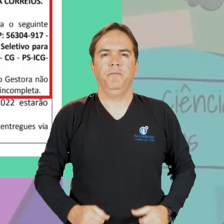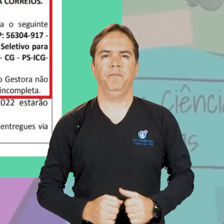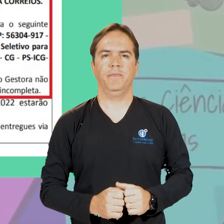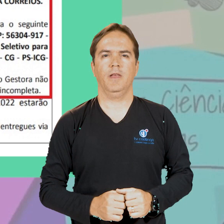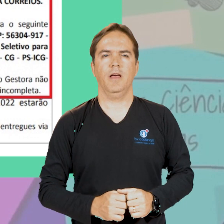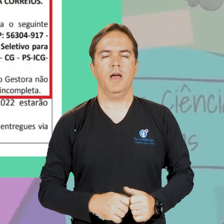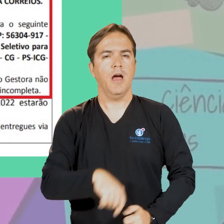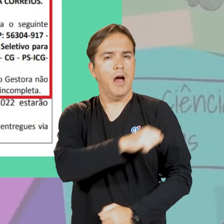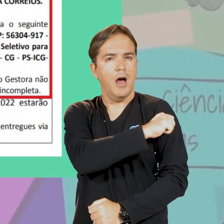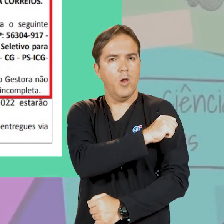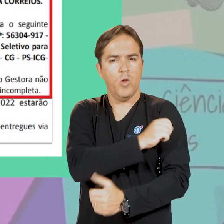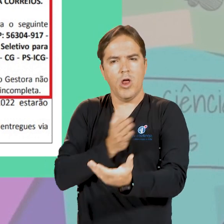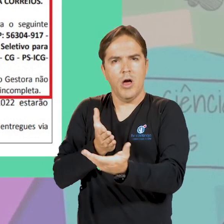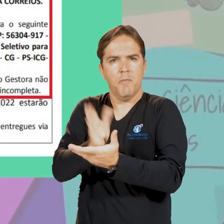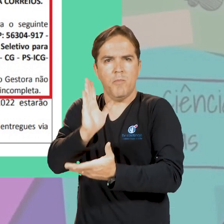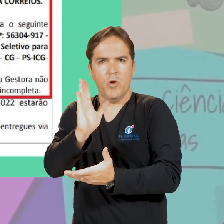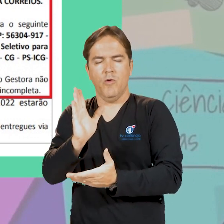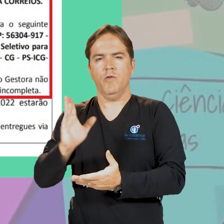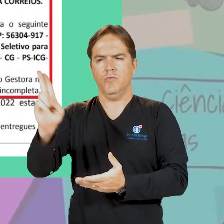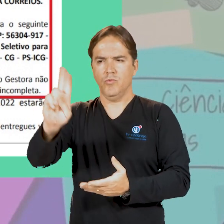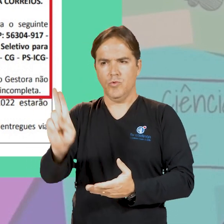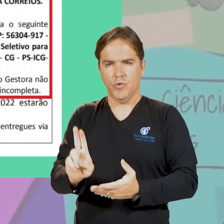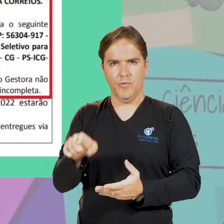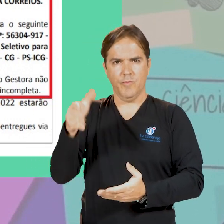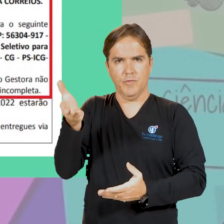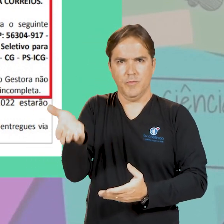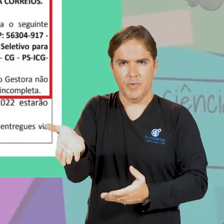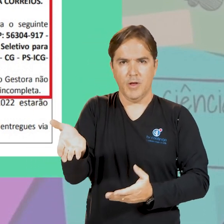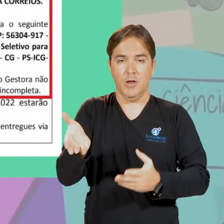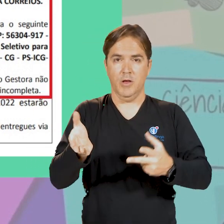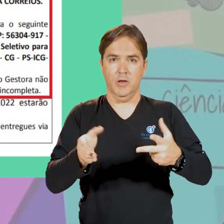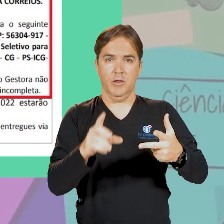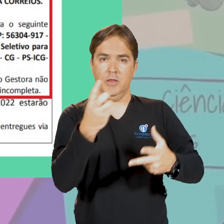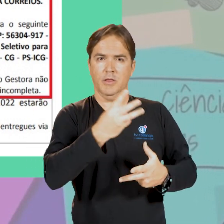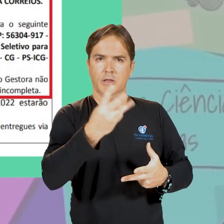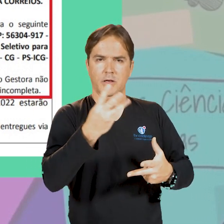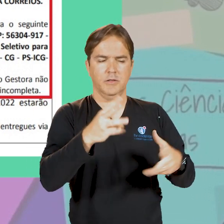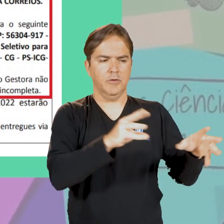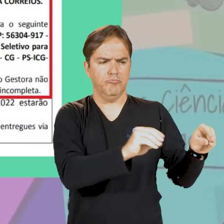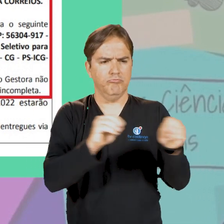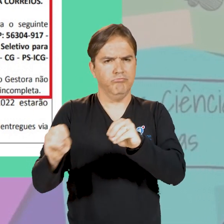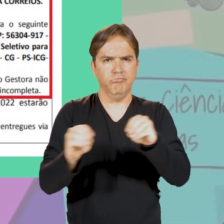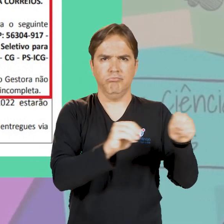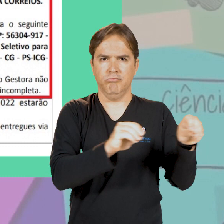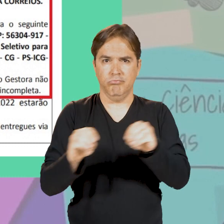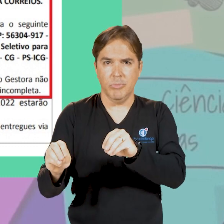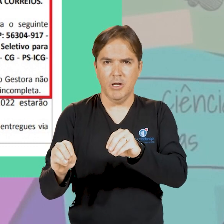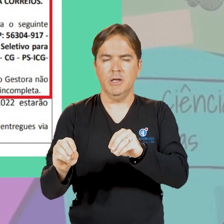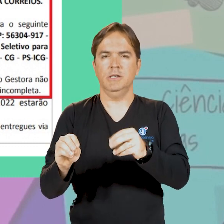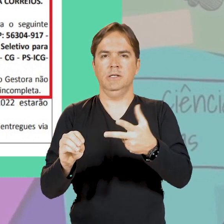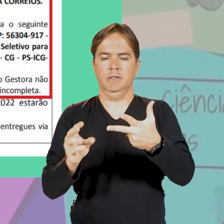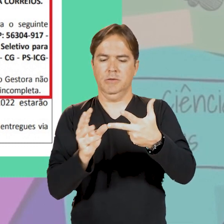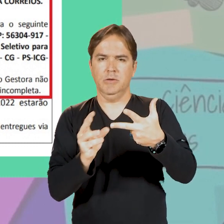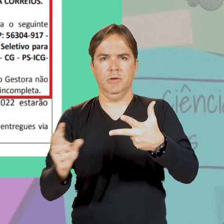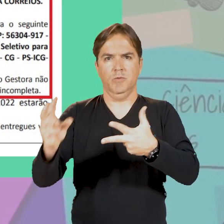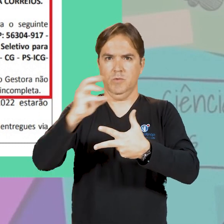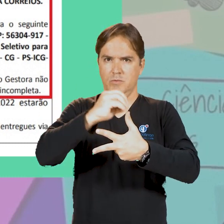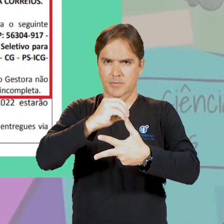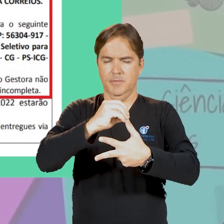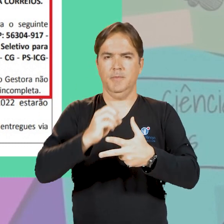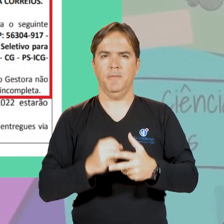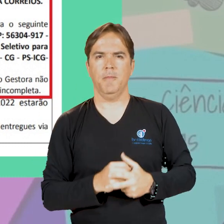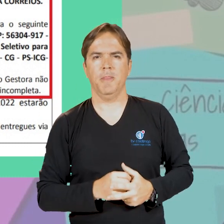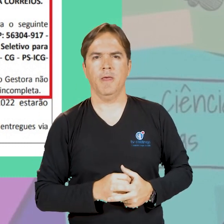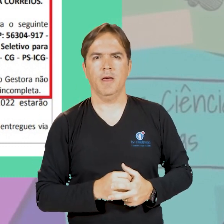estudantes aprovados na univasf através do terceiro remanejamento do sistema de seleção unificada